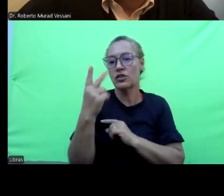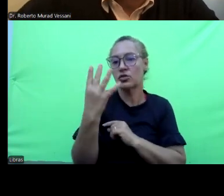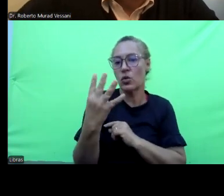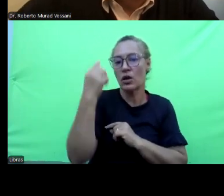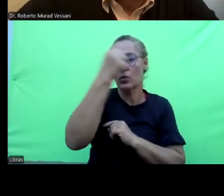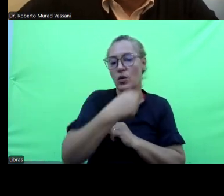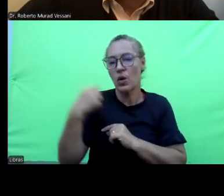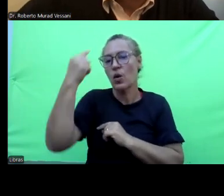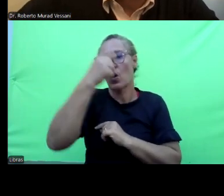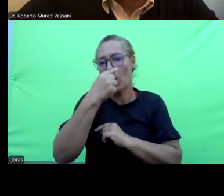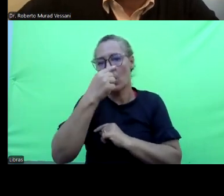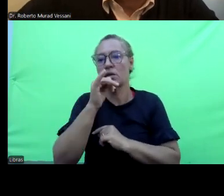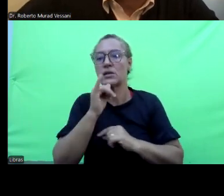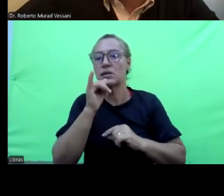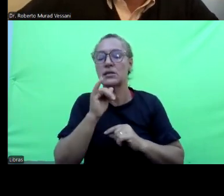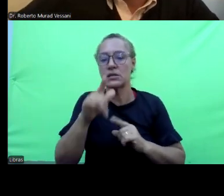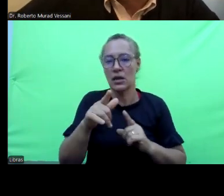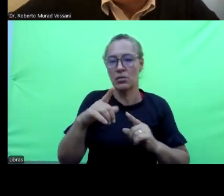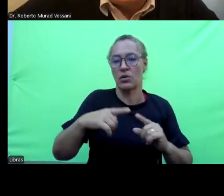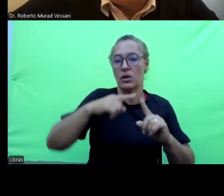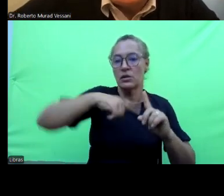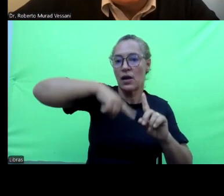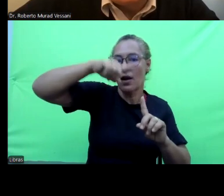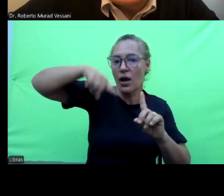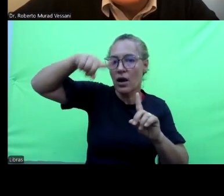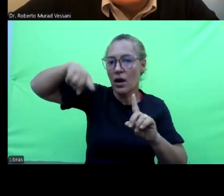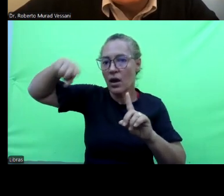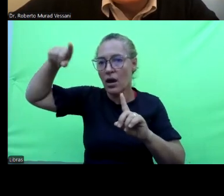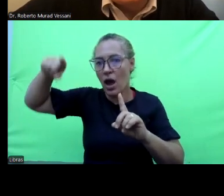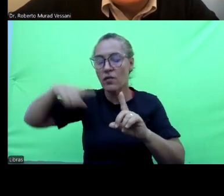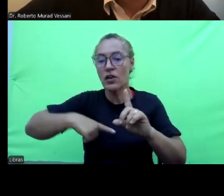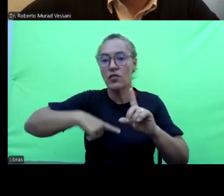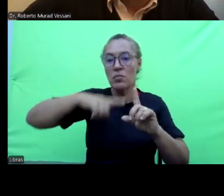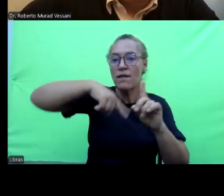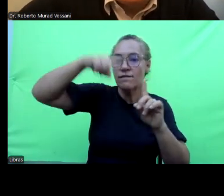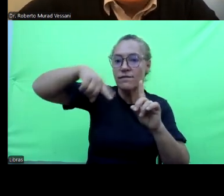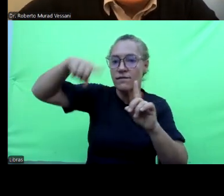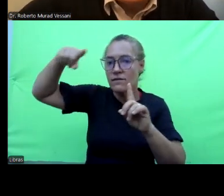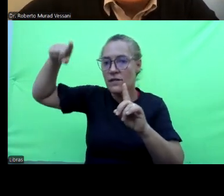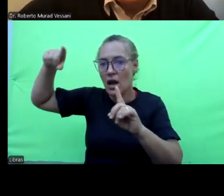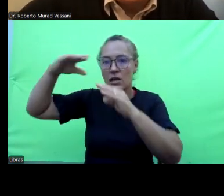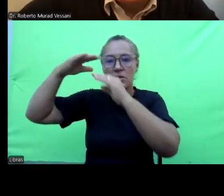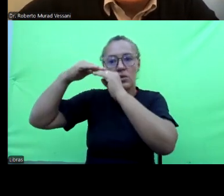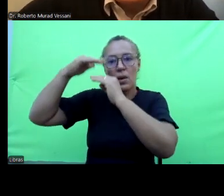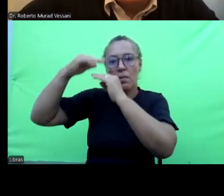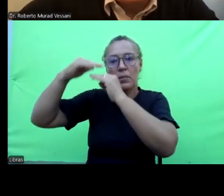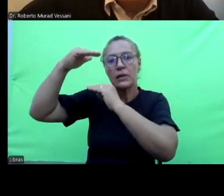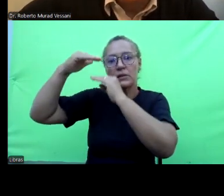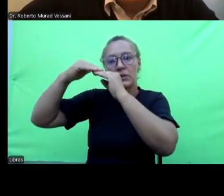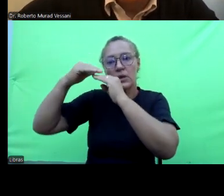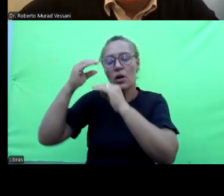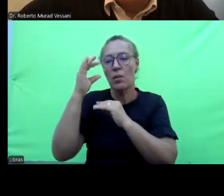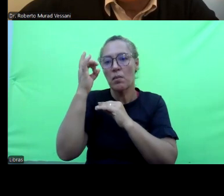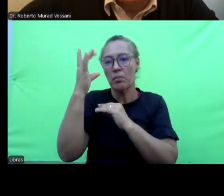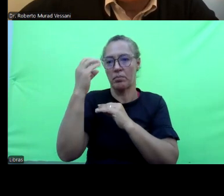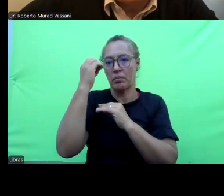aqui, existe uma variação da pressão ao longo dessas 24 horas. Aqui a gente tem